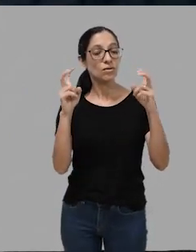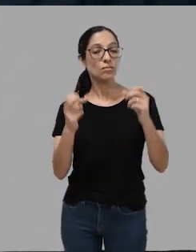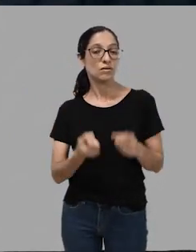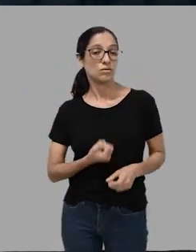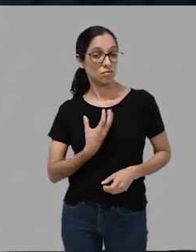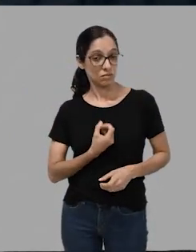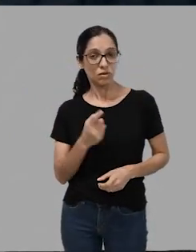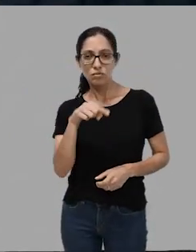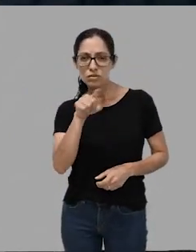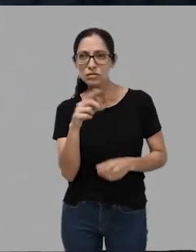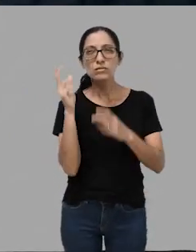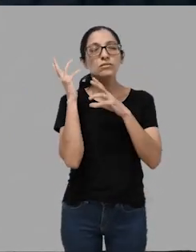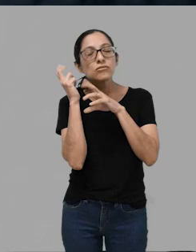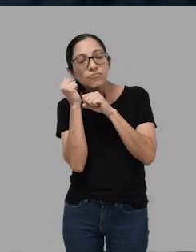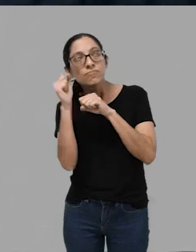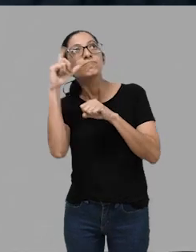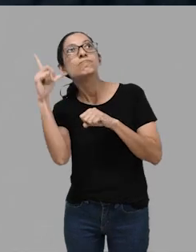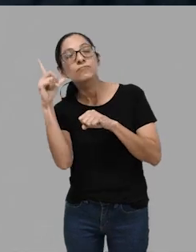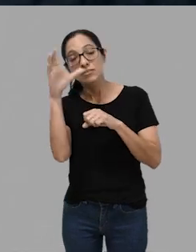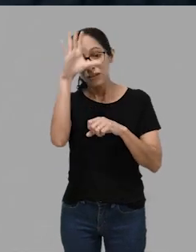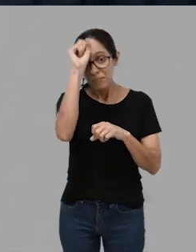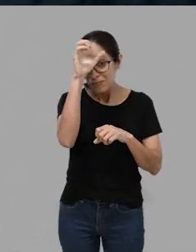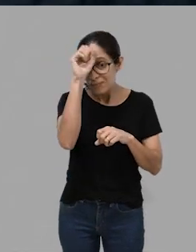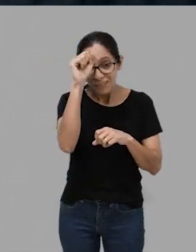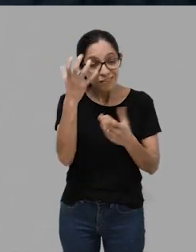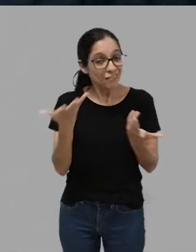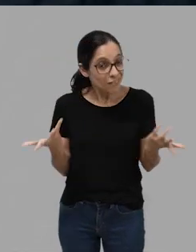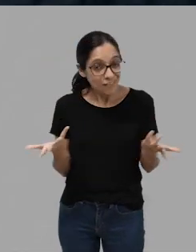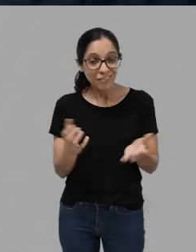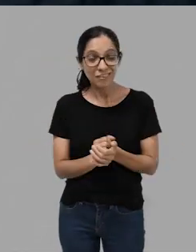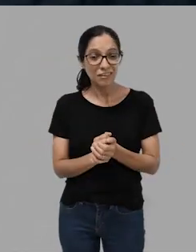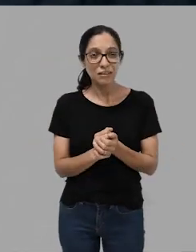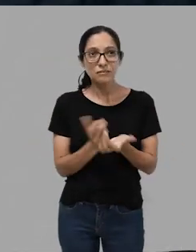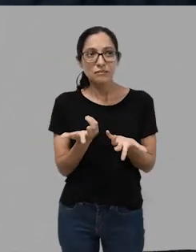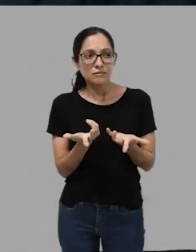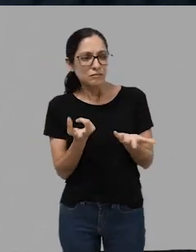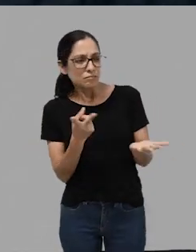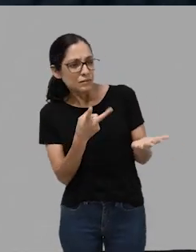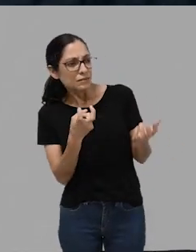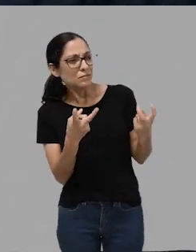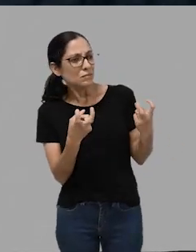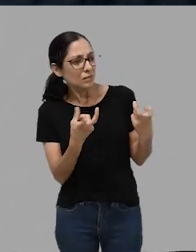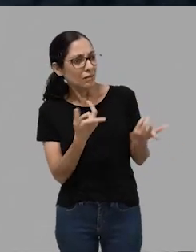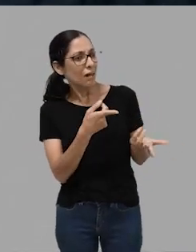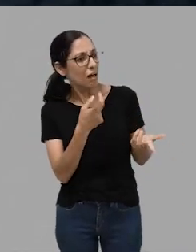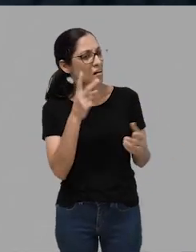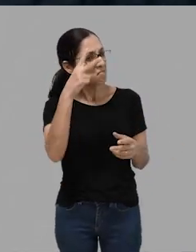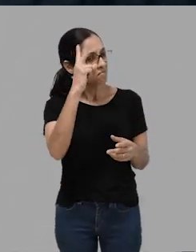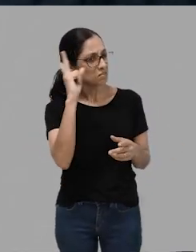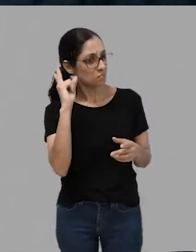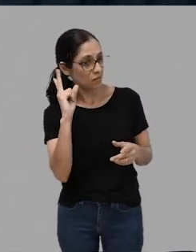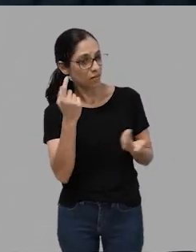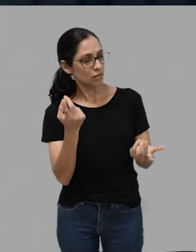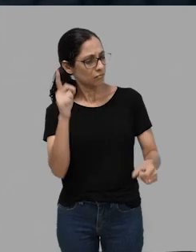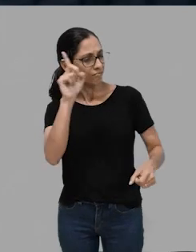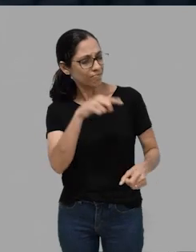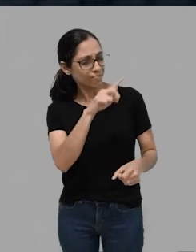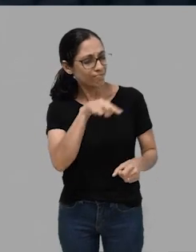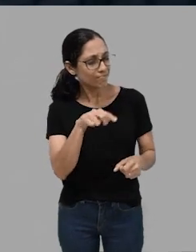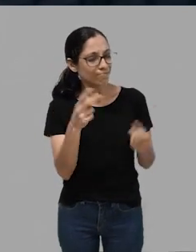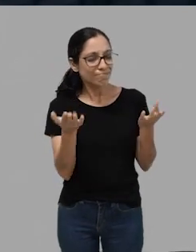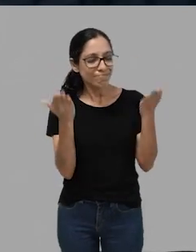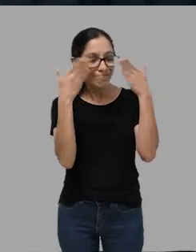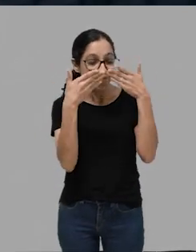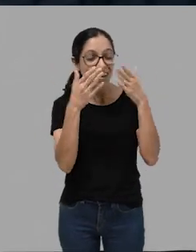você vai sonhar com trovadorismo você vai aprender de uma forma é que na hora que você vê uma questão de vestibular você vai marcar assim de olho